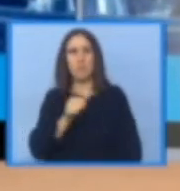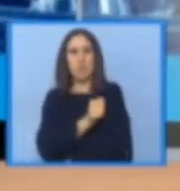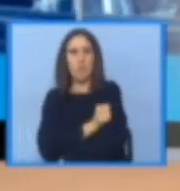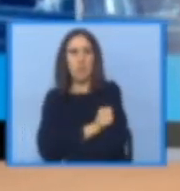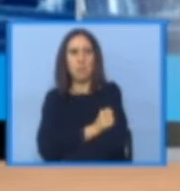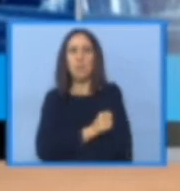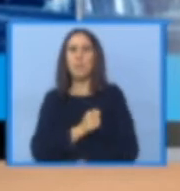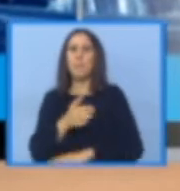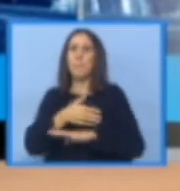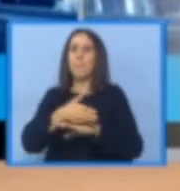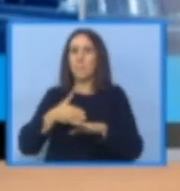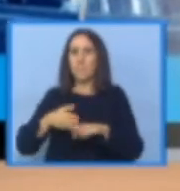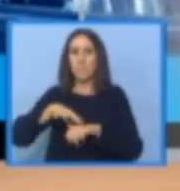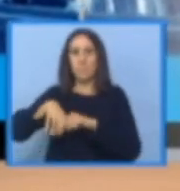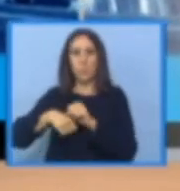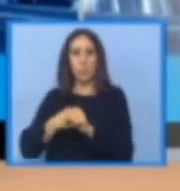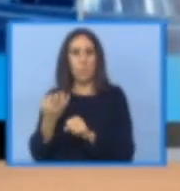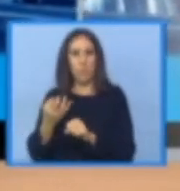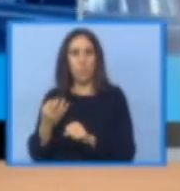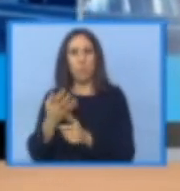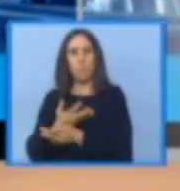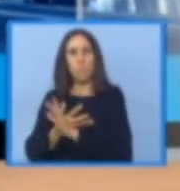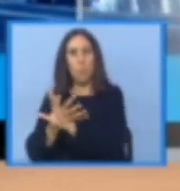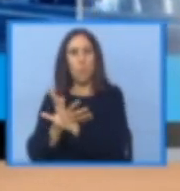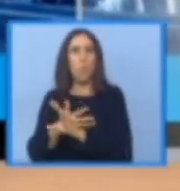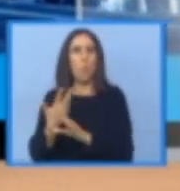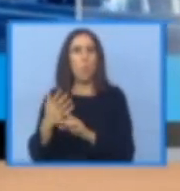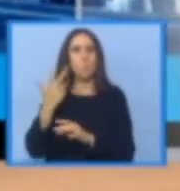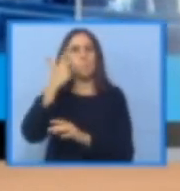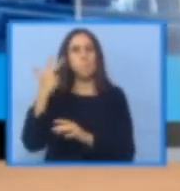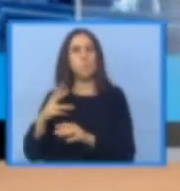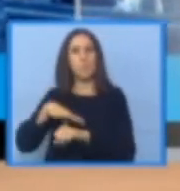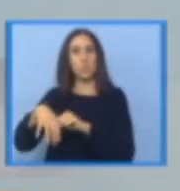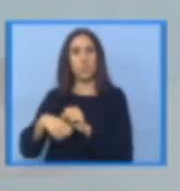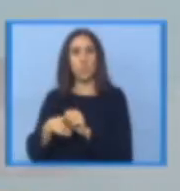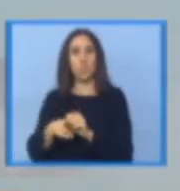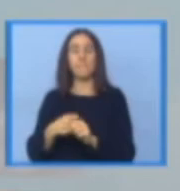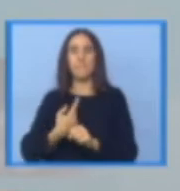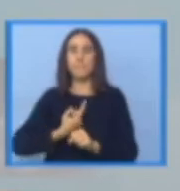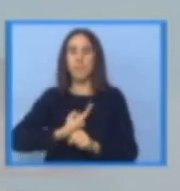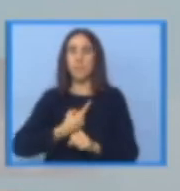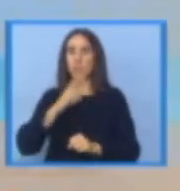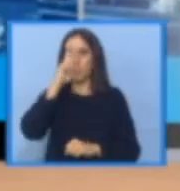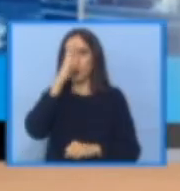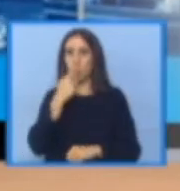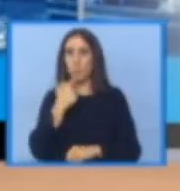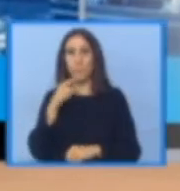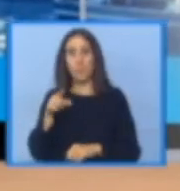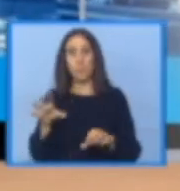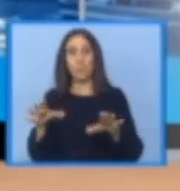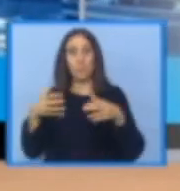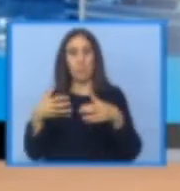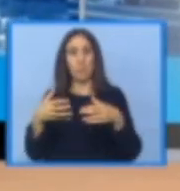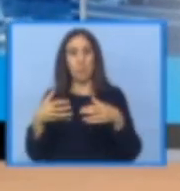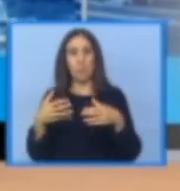ficaram parcialmente destruídas, incendiadas ou totalmente destruídas e, portanto, é preciso um grande esforço para que esta